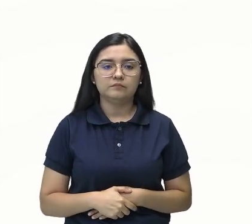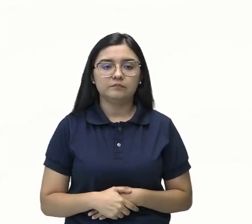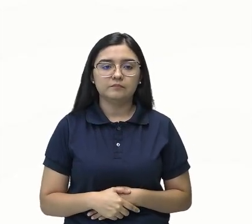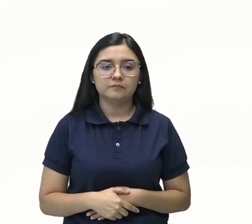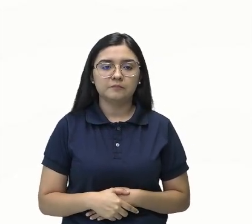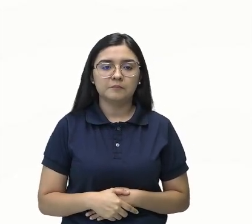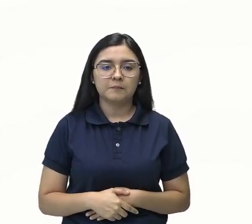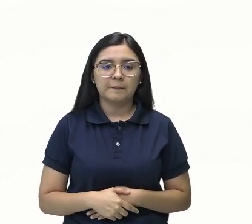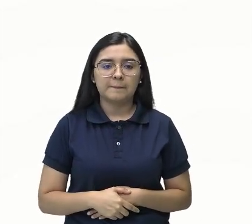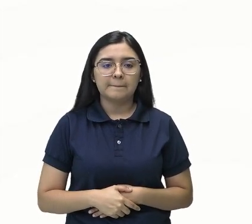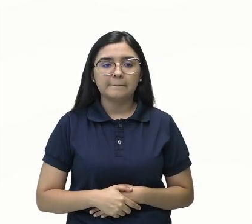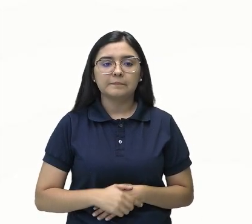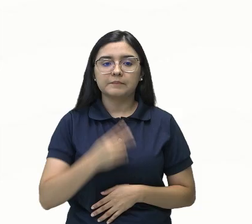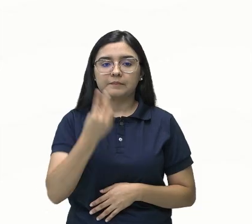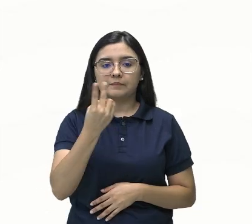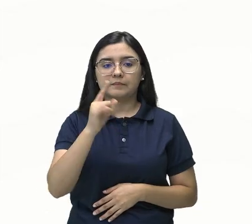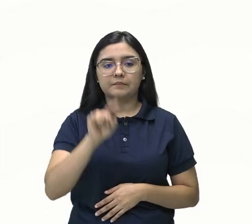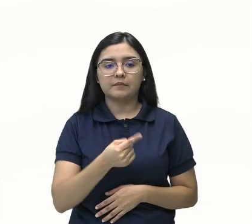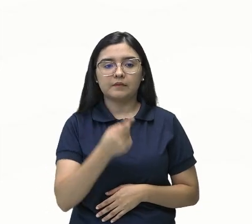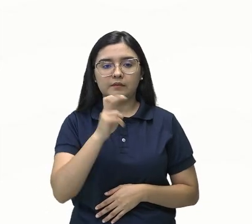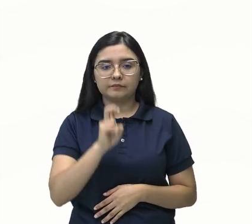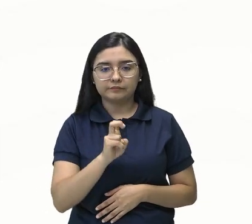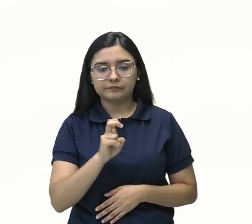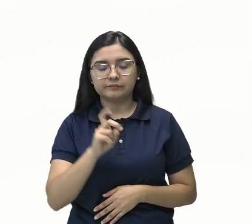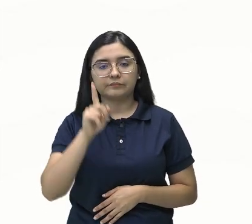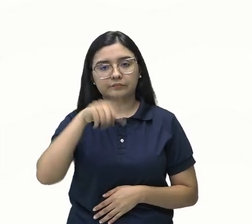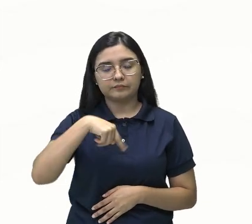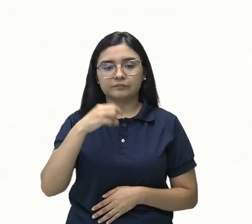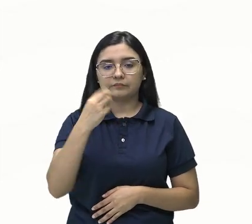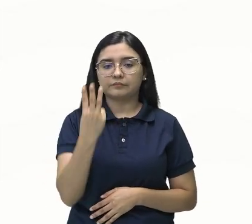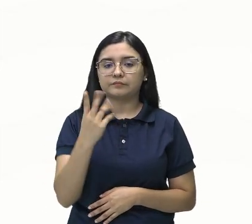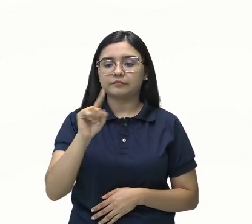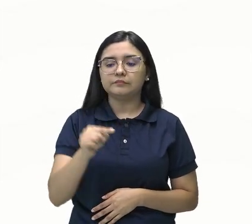foi R$ 3,50.